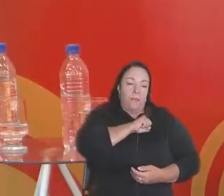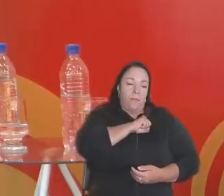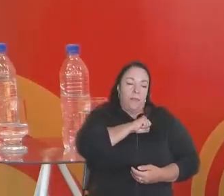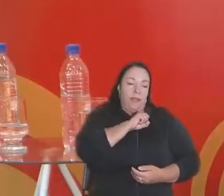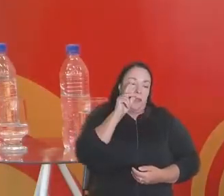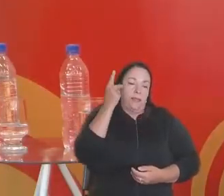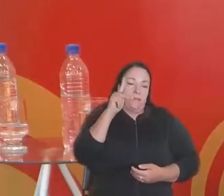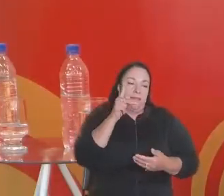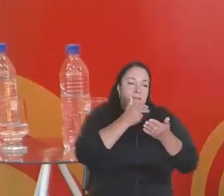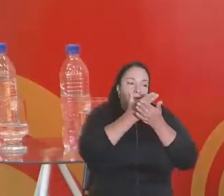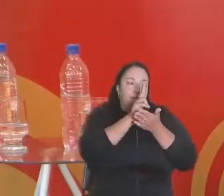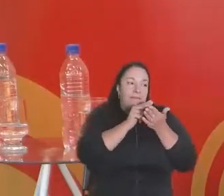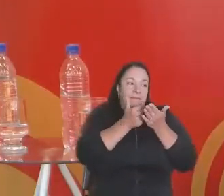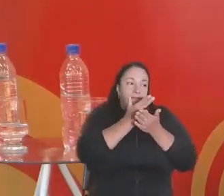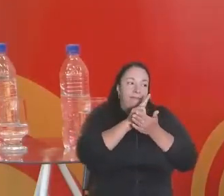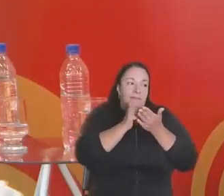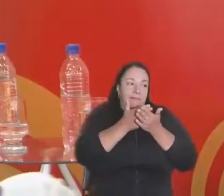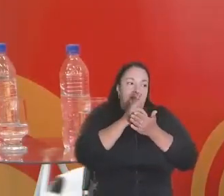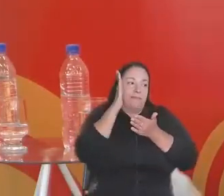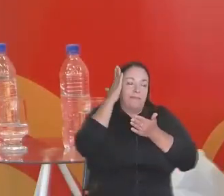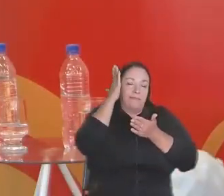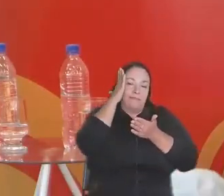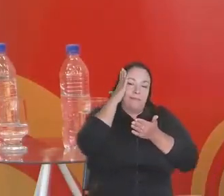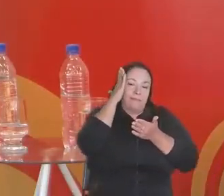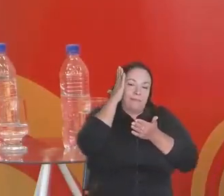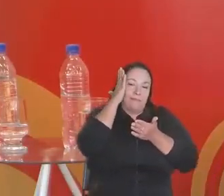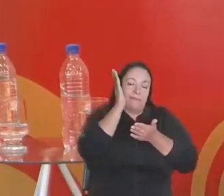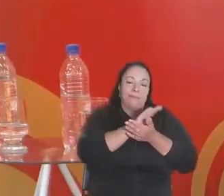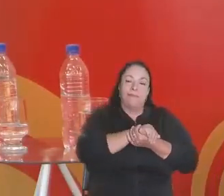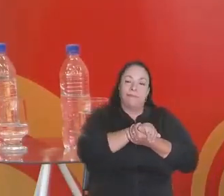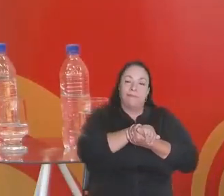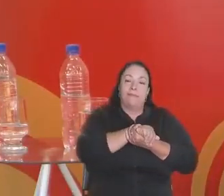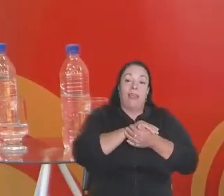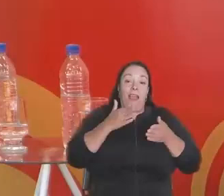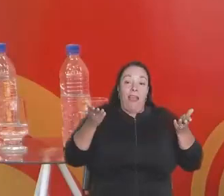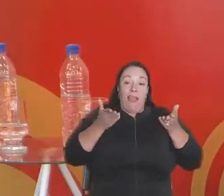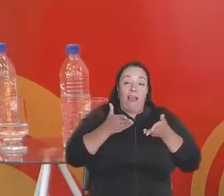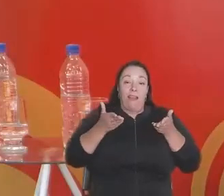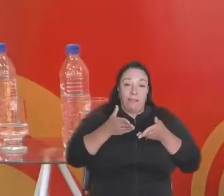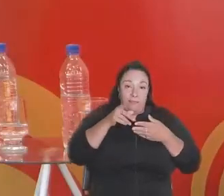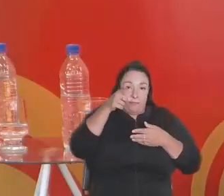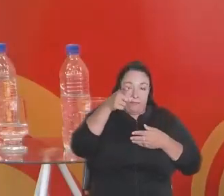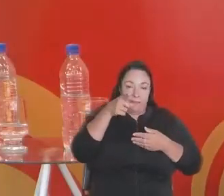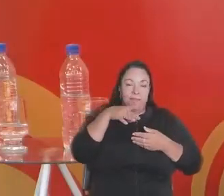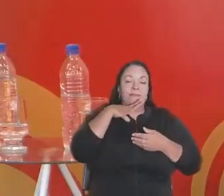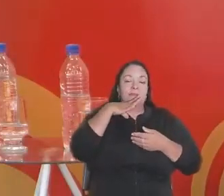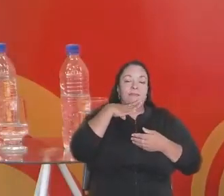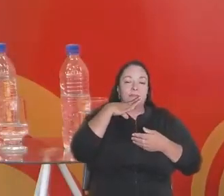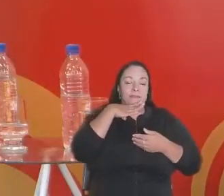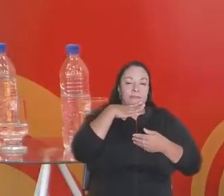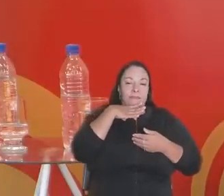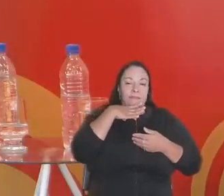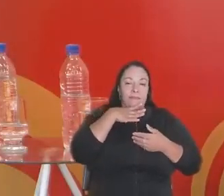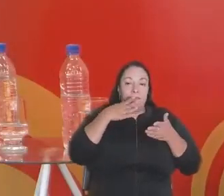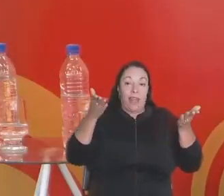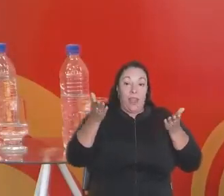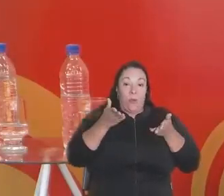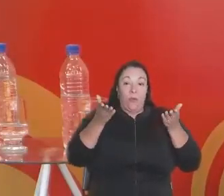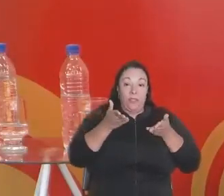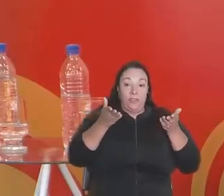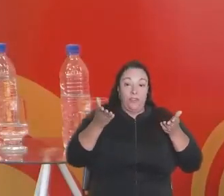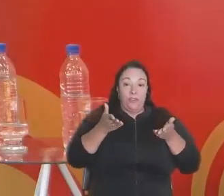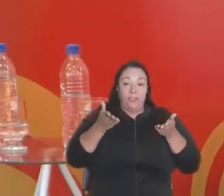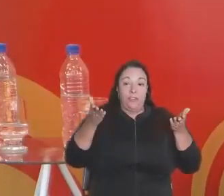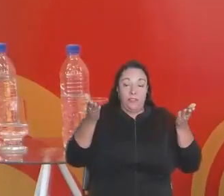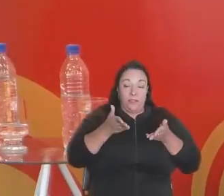ilustrações, sabe? Agora que você está conhecendo o professor Zé Oscar, hoje, né?